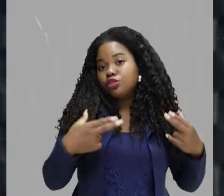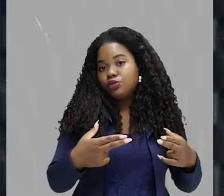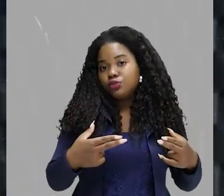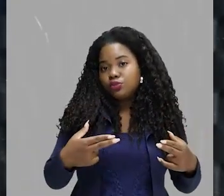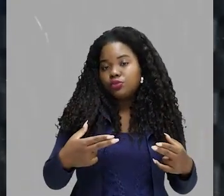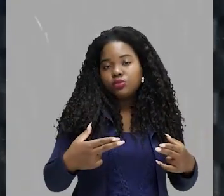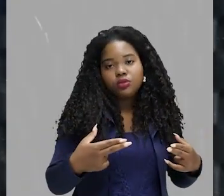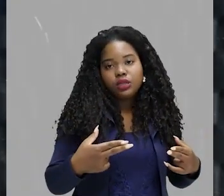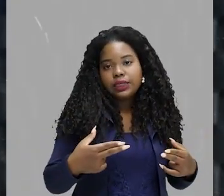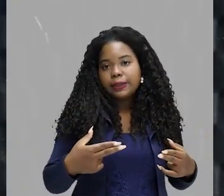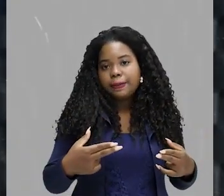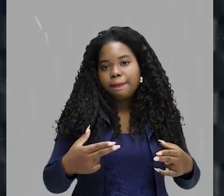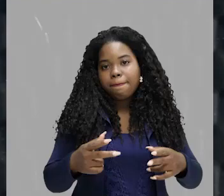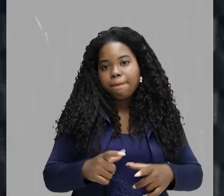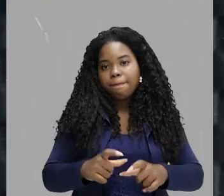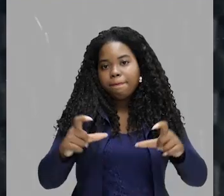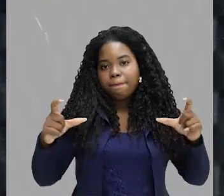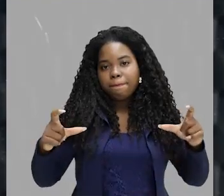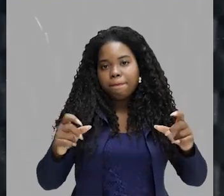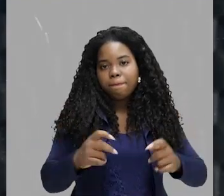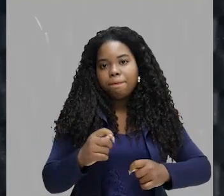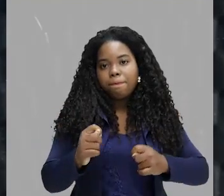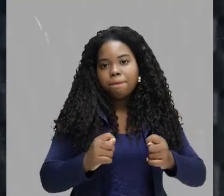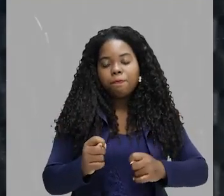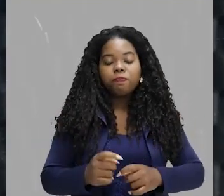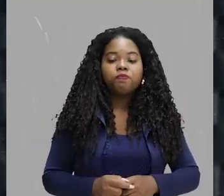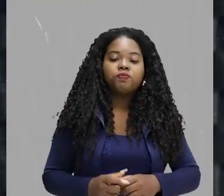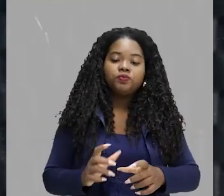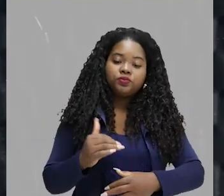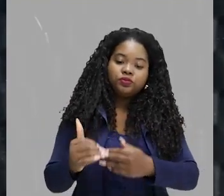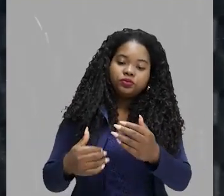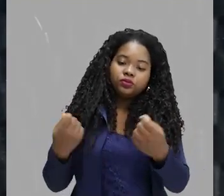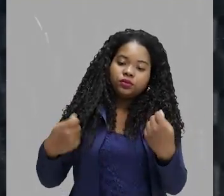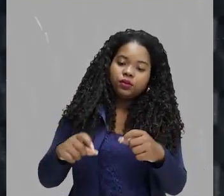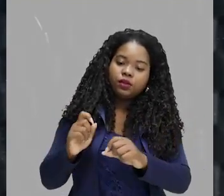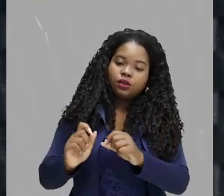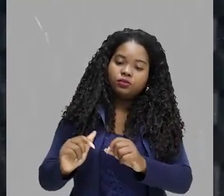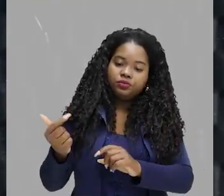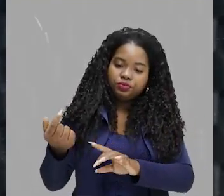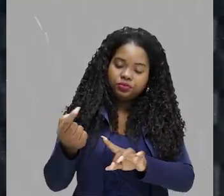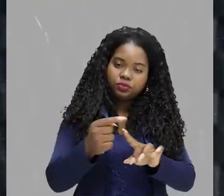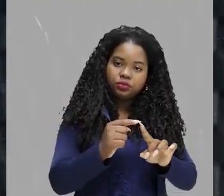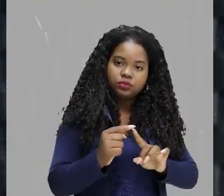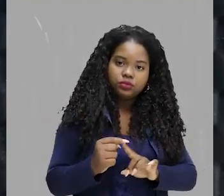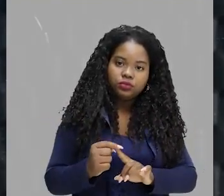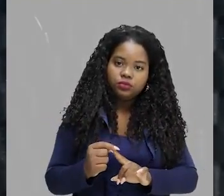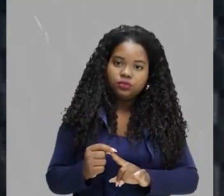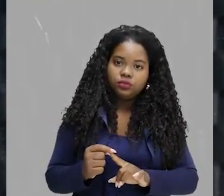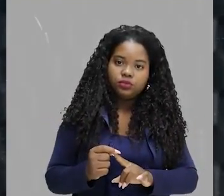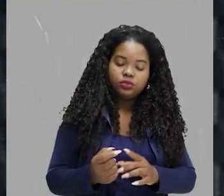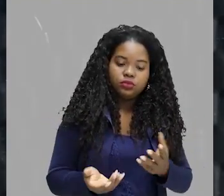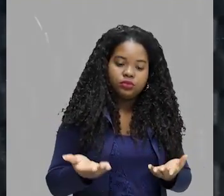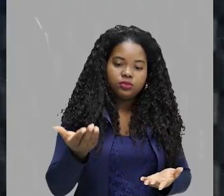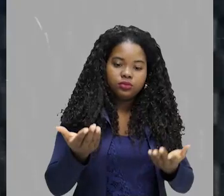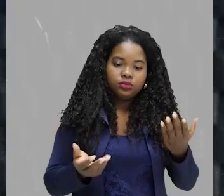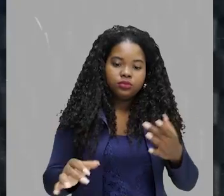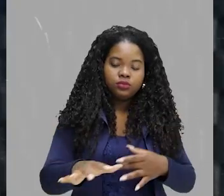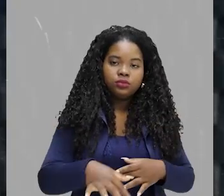desenvolvimento, era só crescimento. Porque para ser desenvolvimento é preciso outros fatores, inclusive o equilíbrio